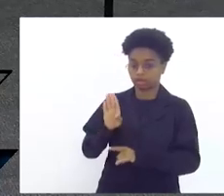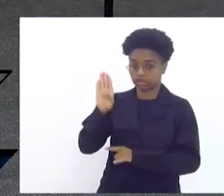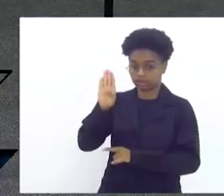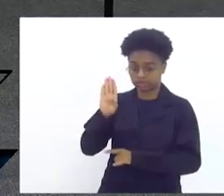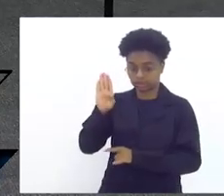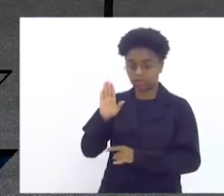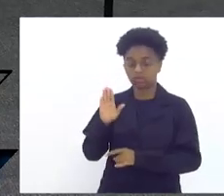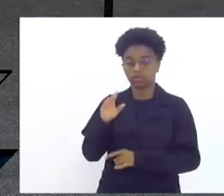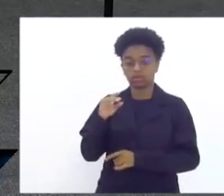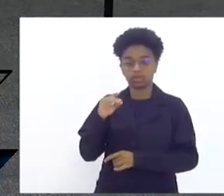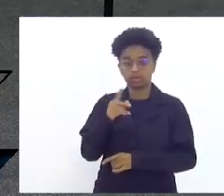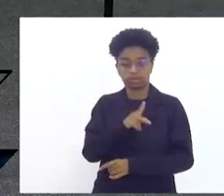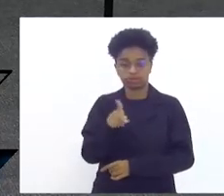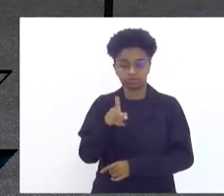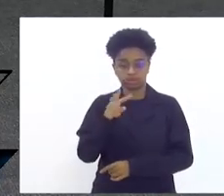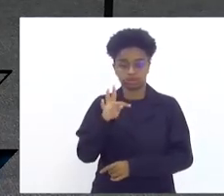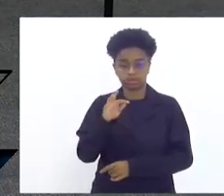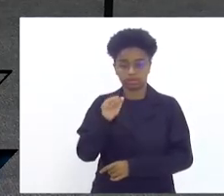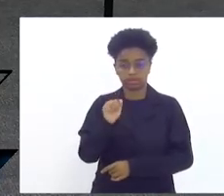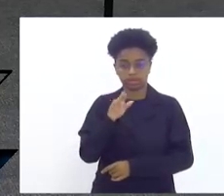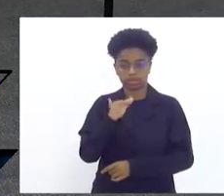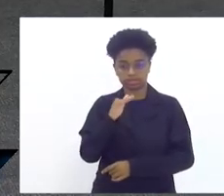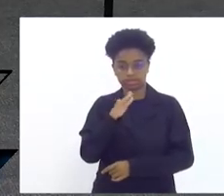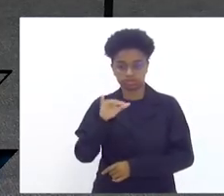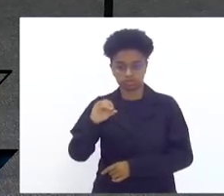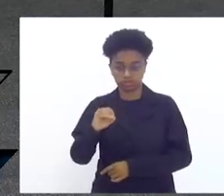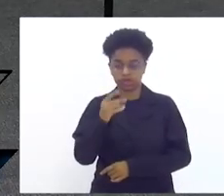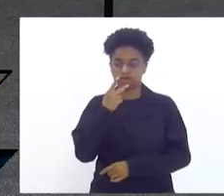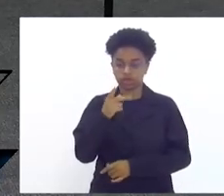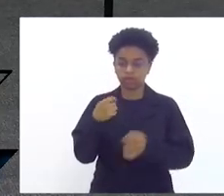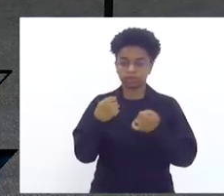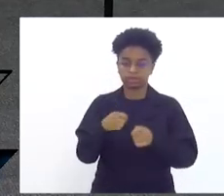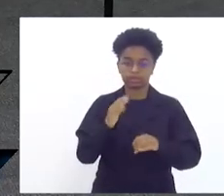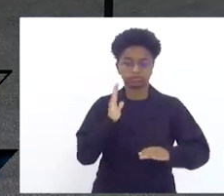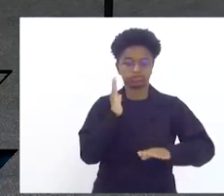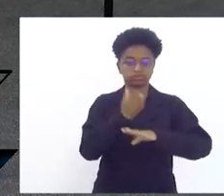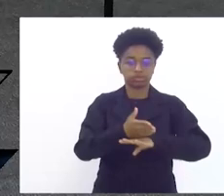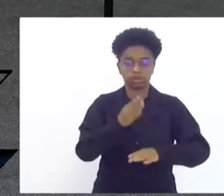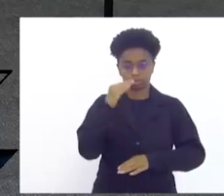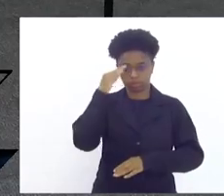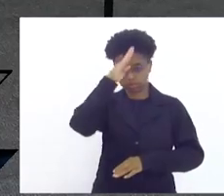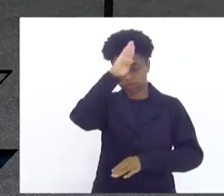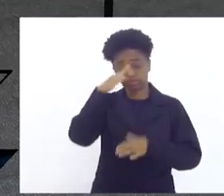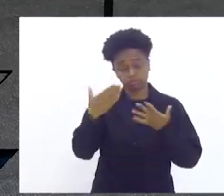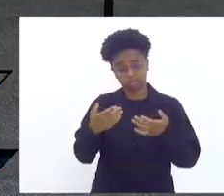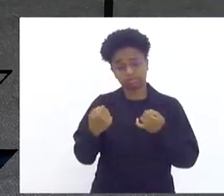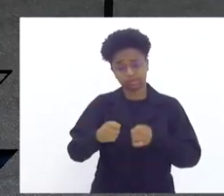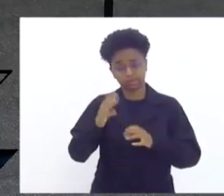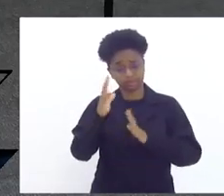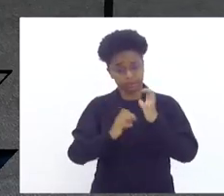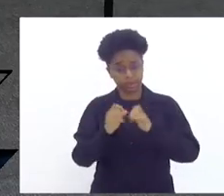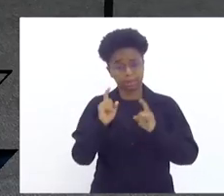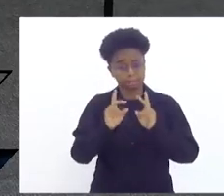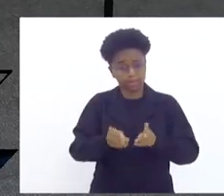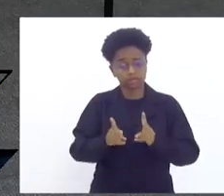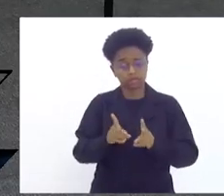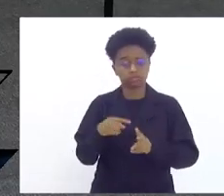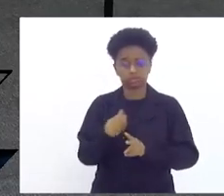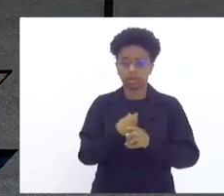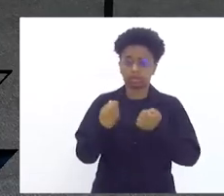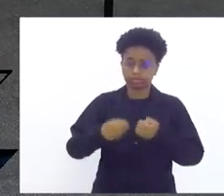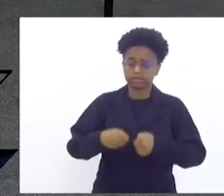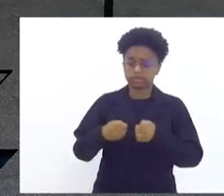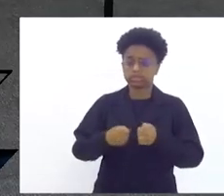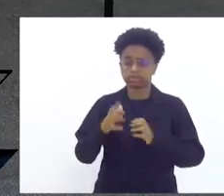Professor Tarcísio já deu declaração que tem que derrotar bolsonaro e que venha briga mesmo e que a gente sai no pau nas ideias de verdade